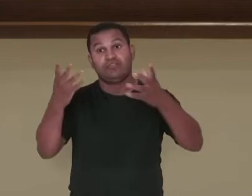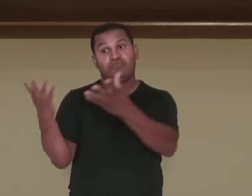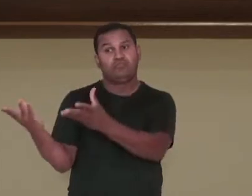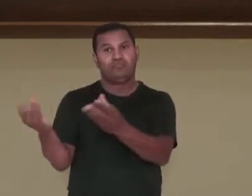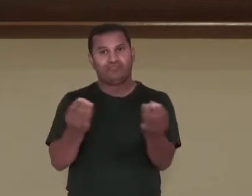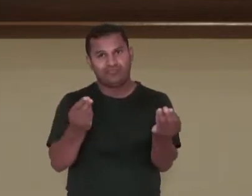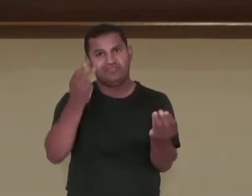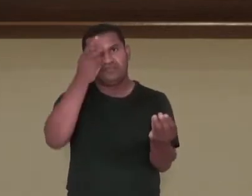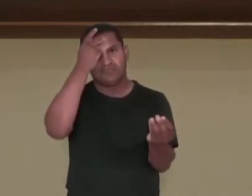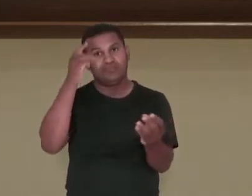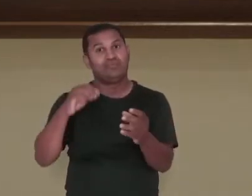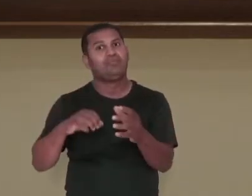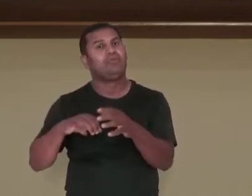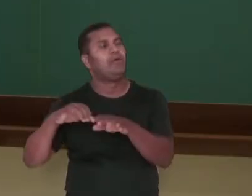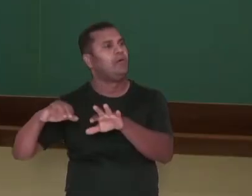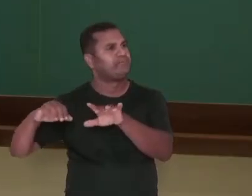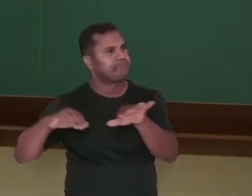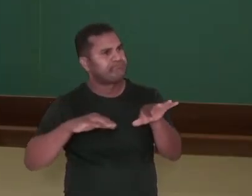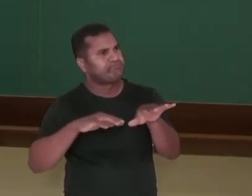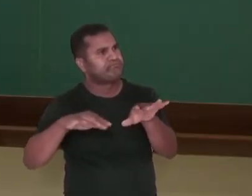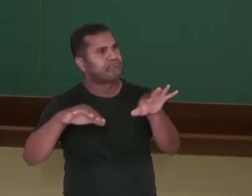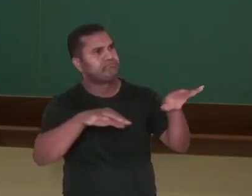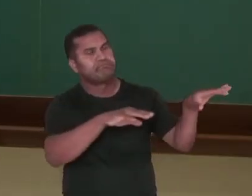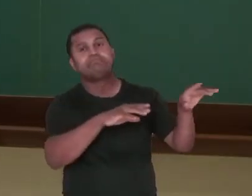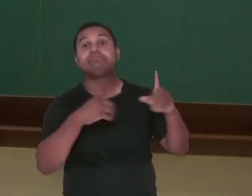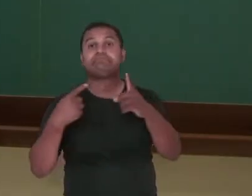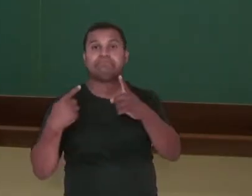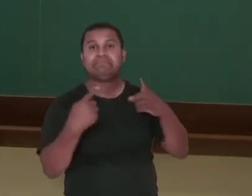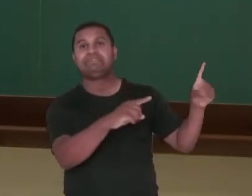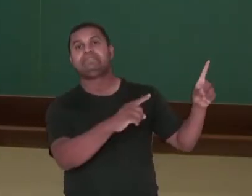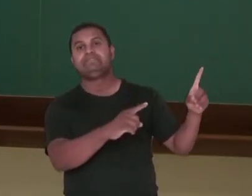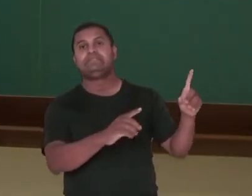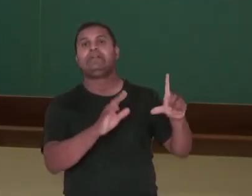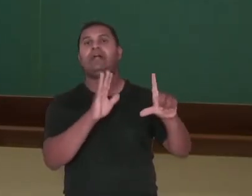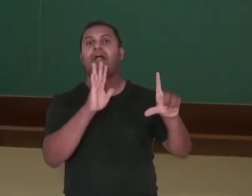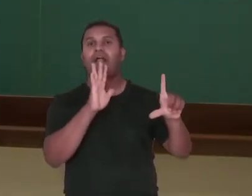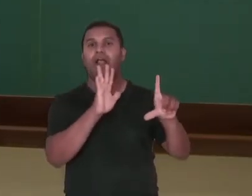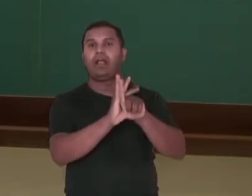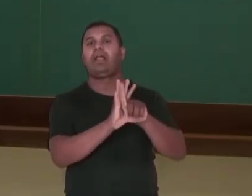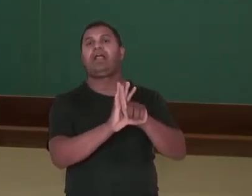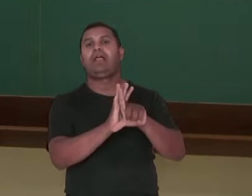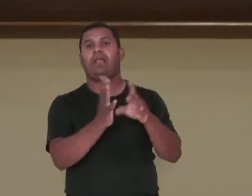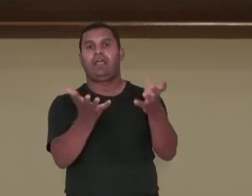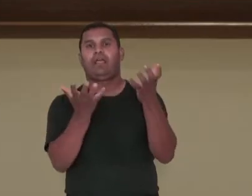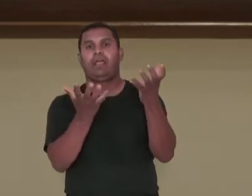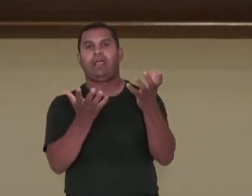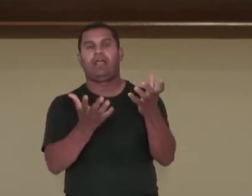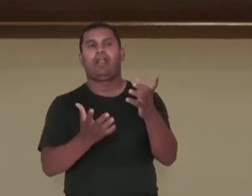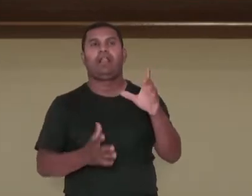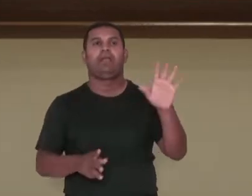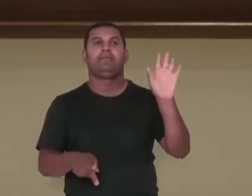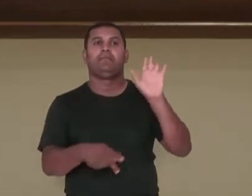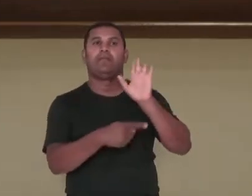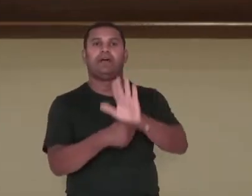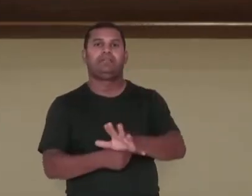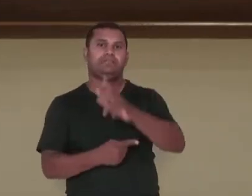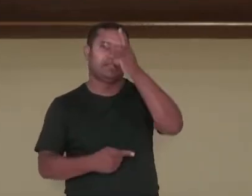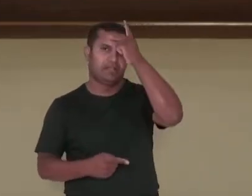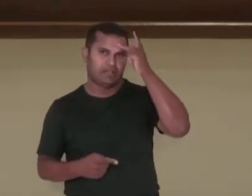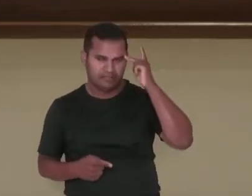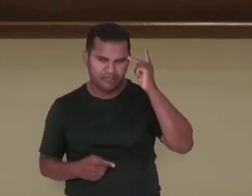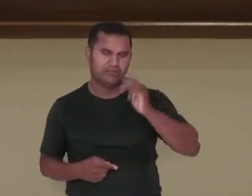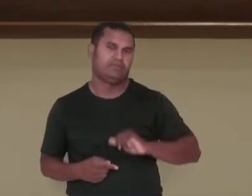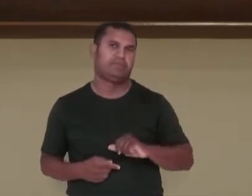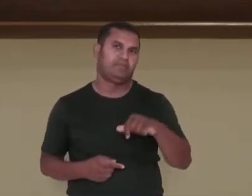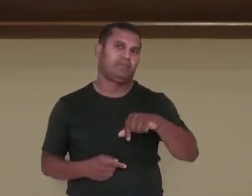que ocorre todo esse processo de conquista de direitos vindo desses trabalhadores, a gente tem que pensar primeiro como que